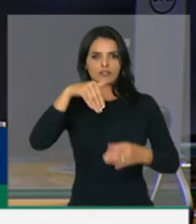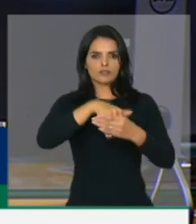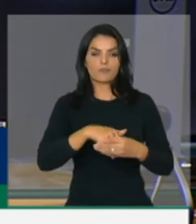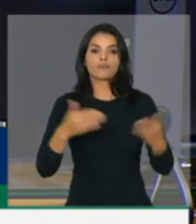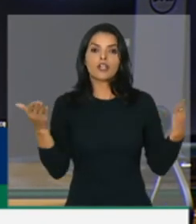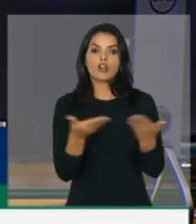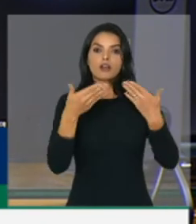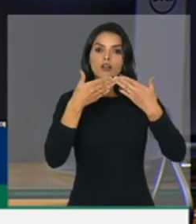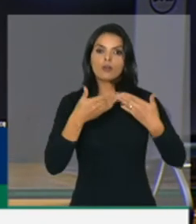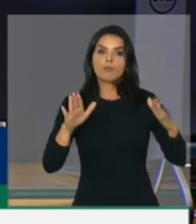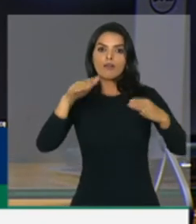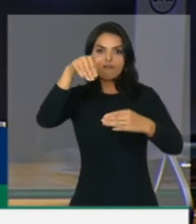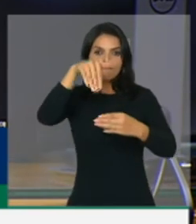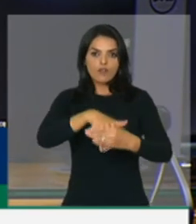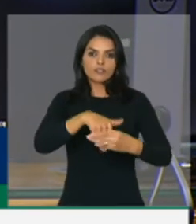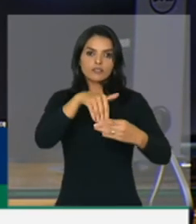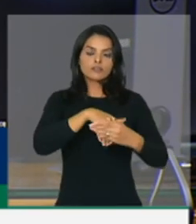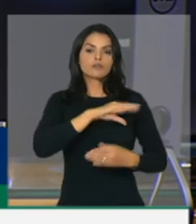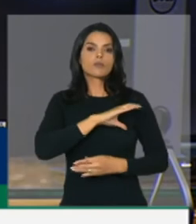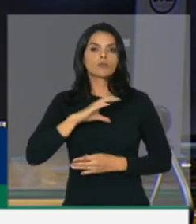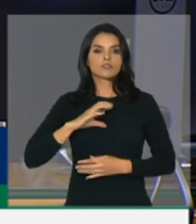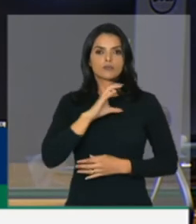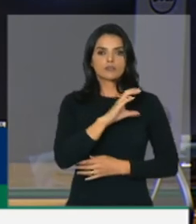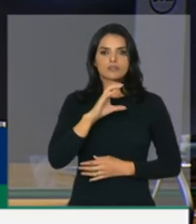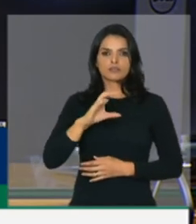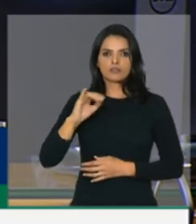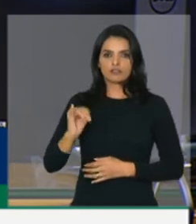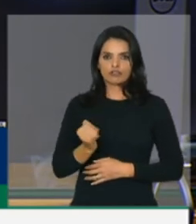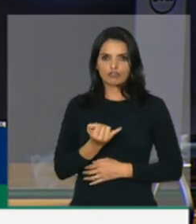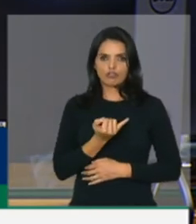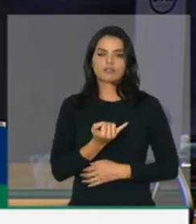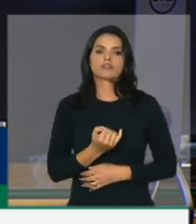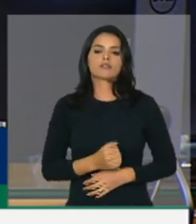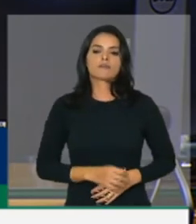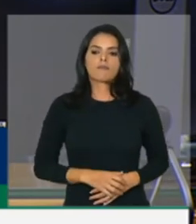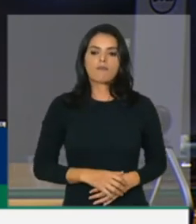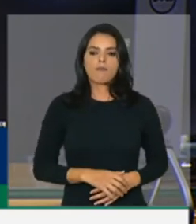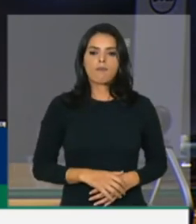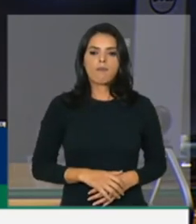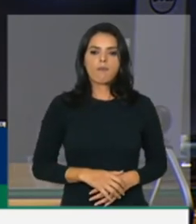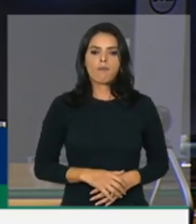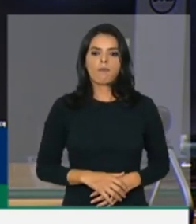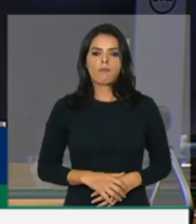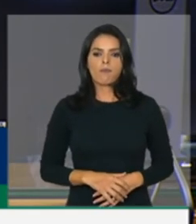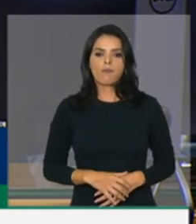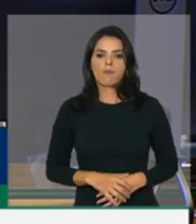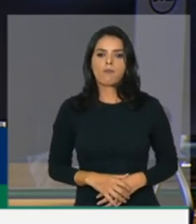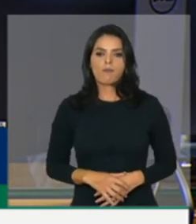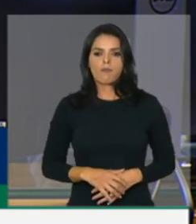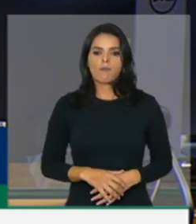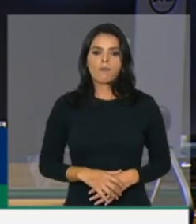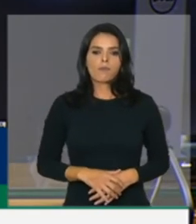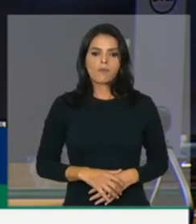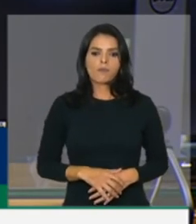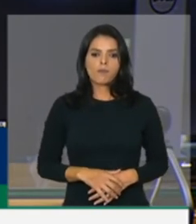votação, o parecer da Comissão de Constituição, Justiça e Cidadania, a comunicação de medida